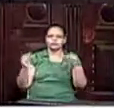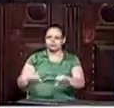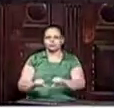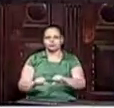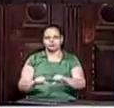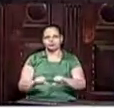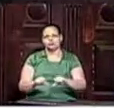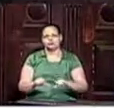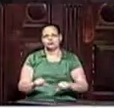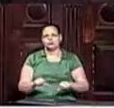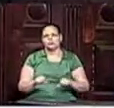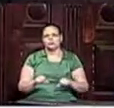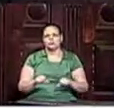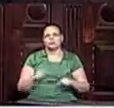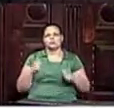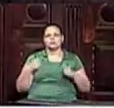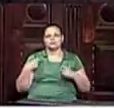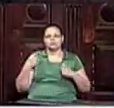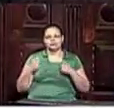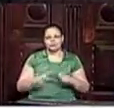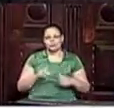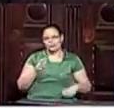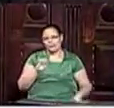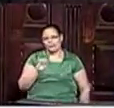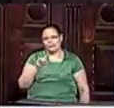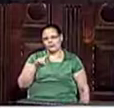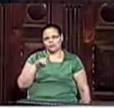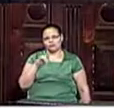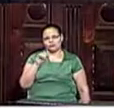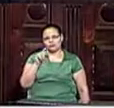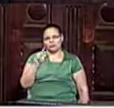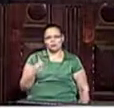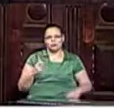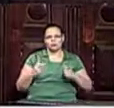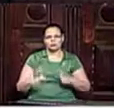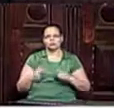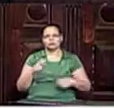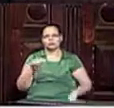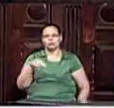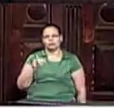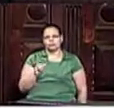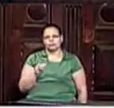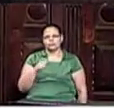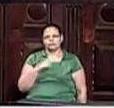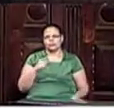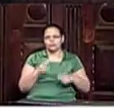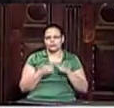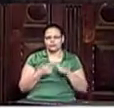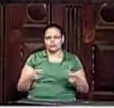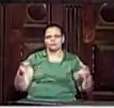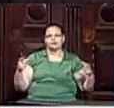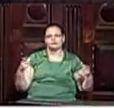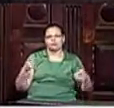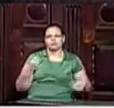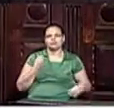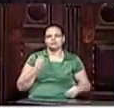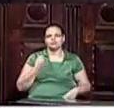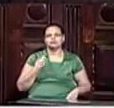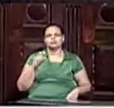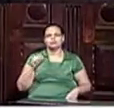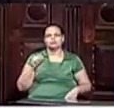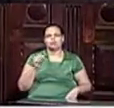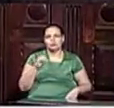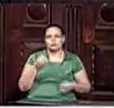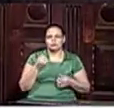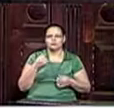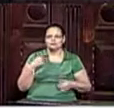presidente, na Baixada Fluminense em Nova Iguaçu, temos o maior número de casos de violência